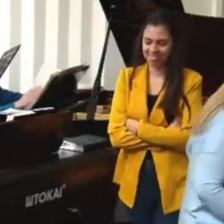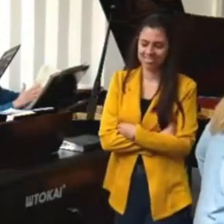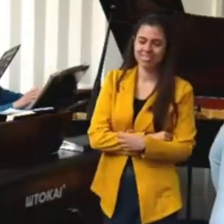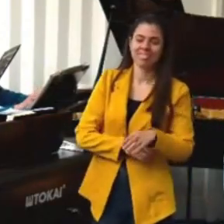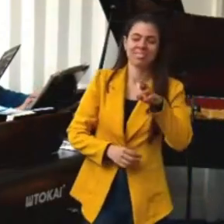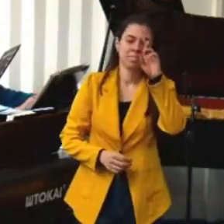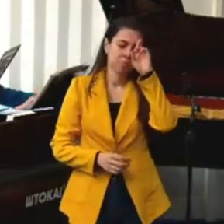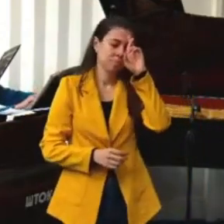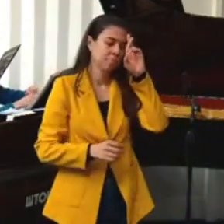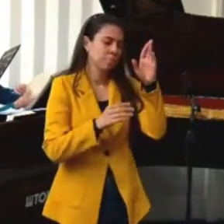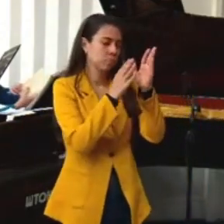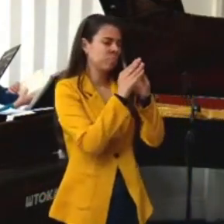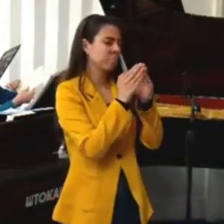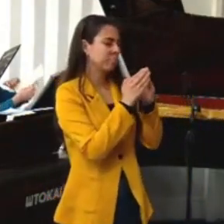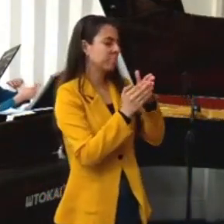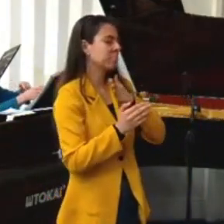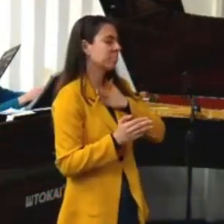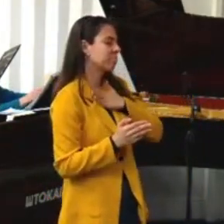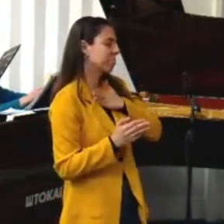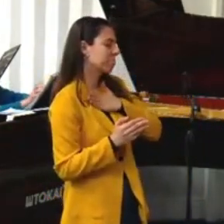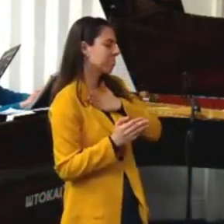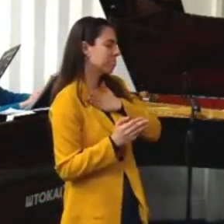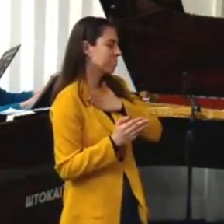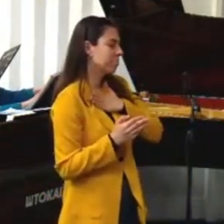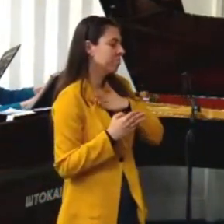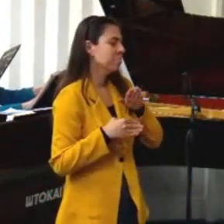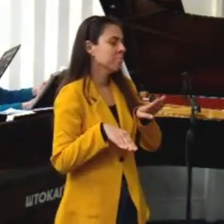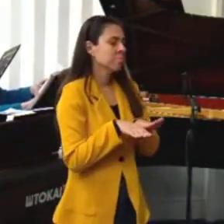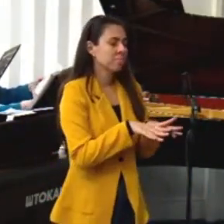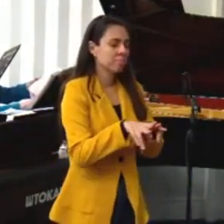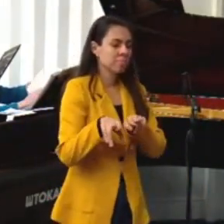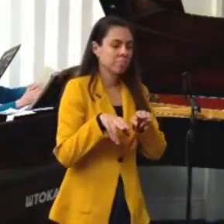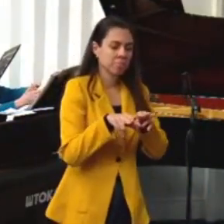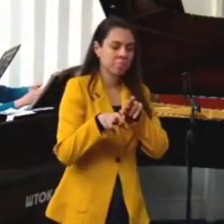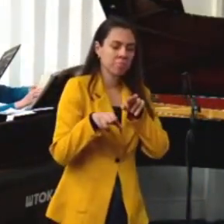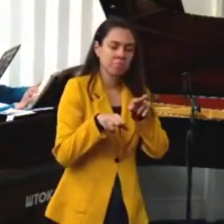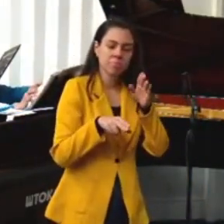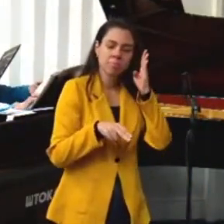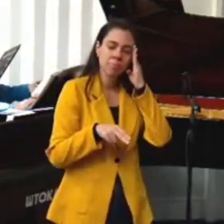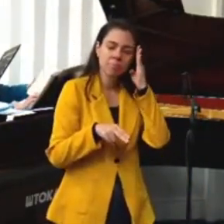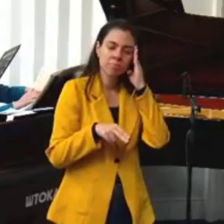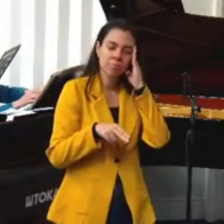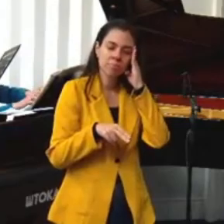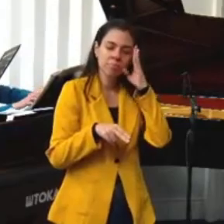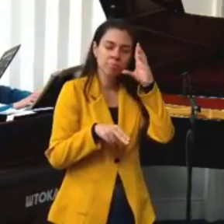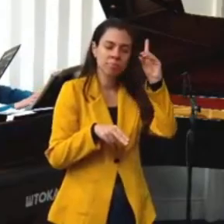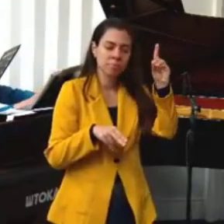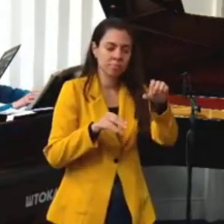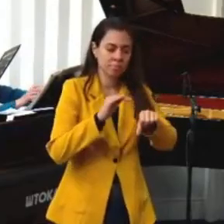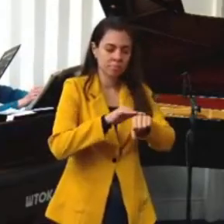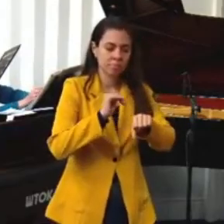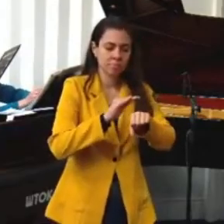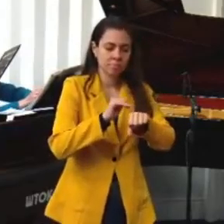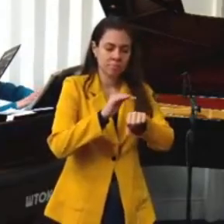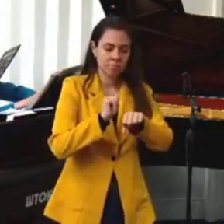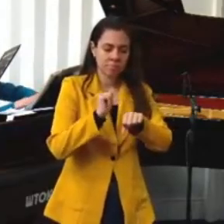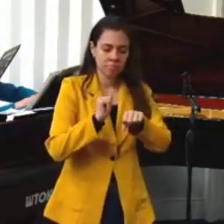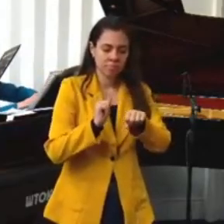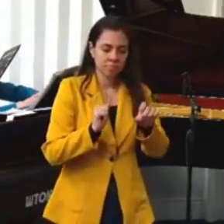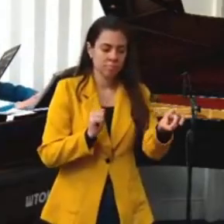mim, pelos meus irmãos, que sabem que foram chamados para a glória do Teu